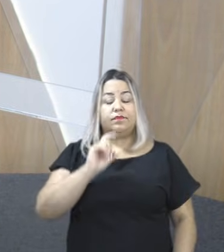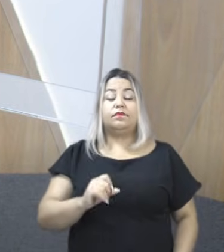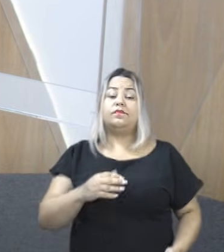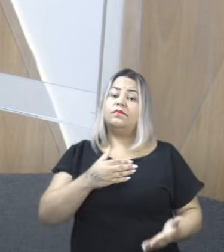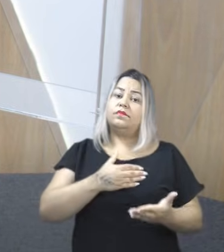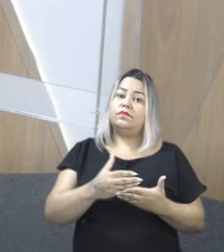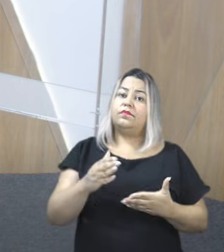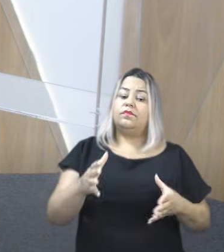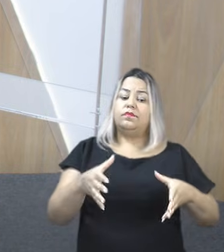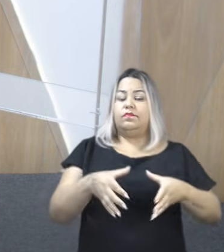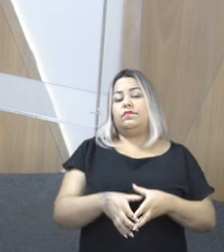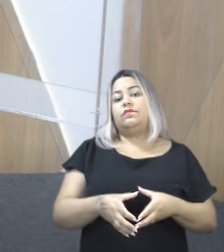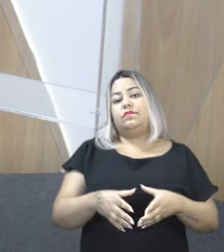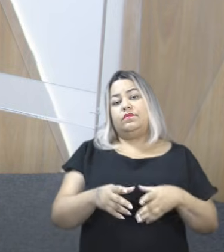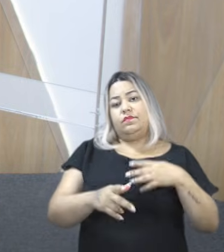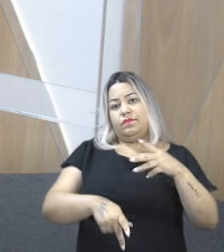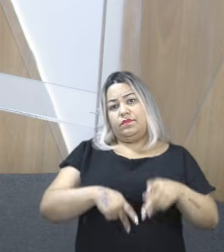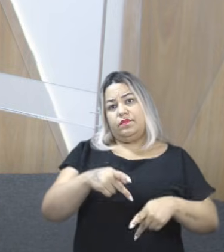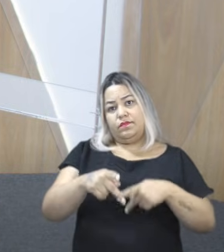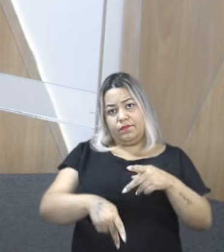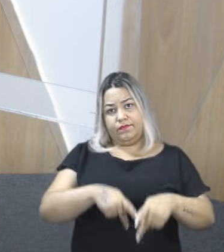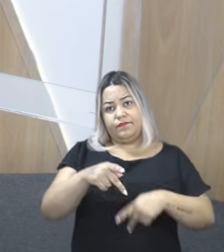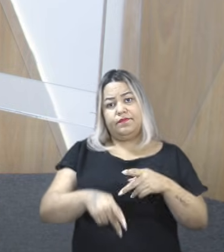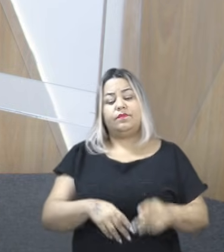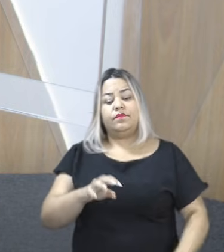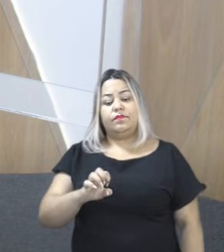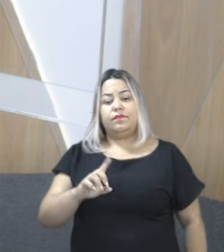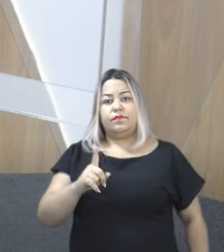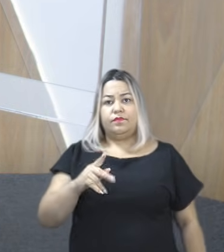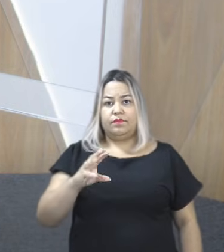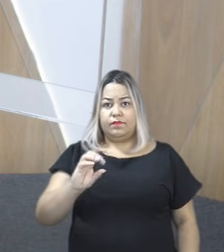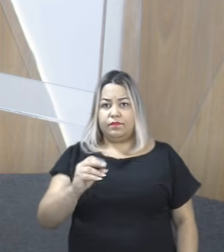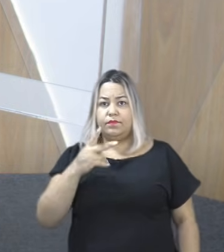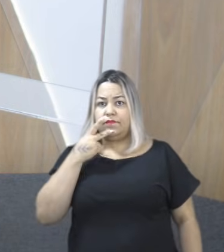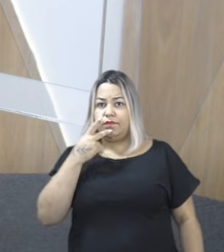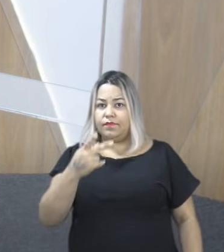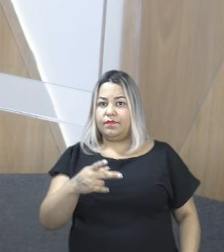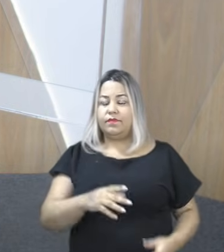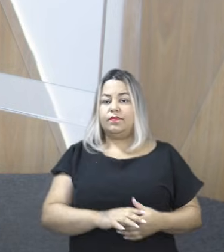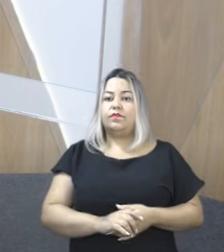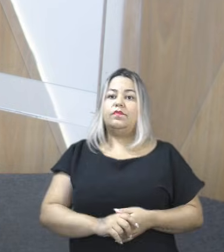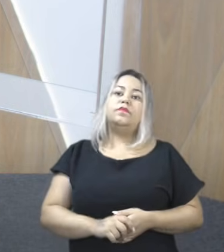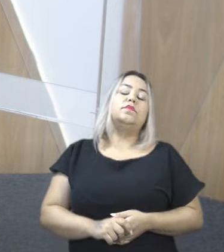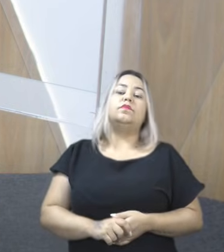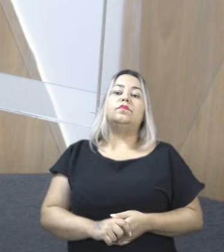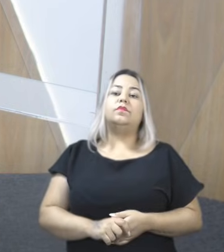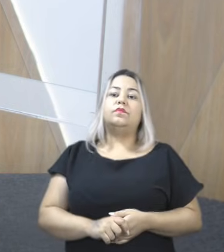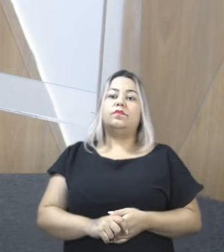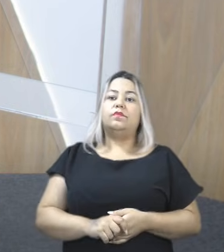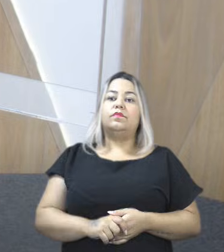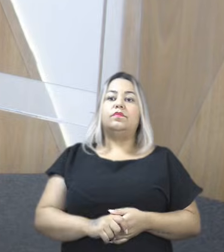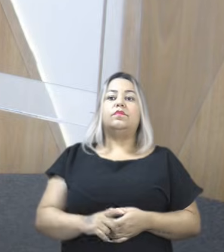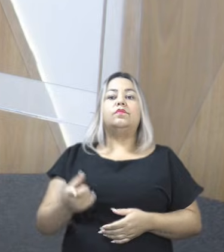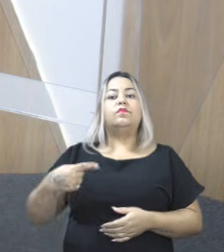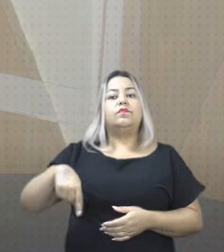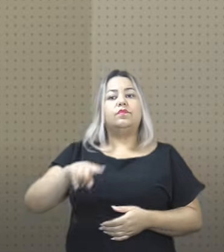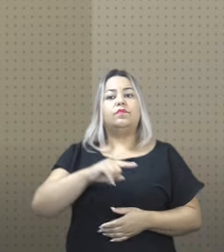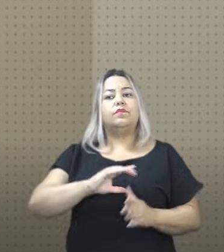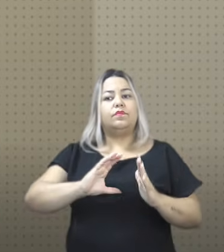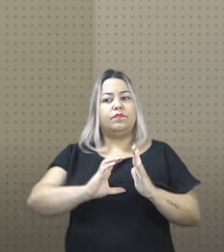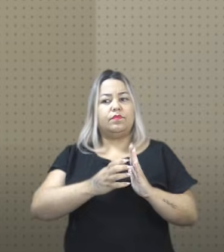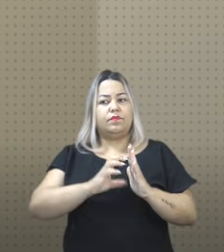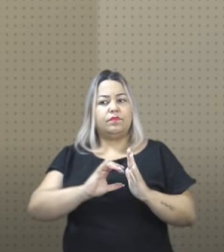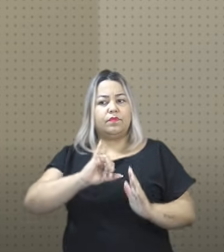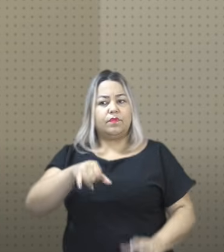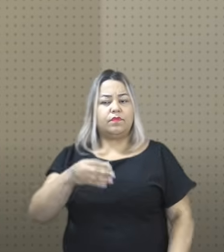a Cúpula dos Povos, Edinho também falou. Vamos acompanhar. Nós, do Partido dos Trabalhadores, aproveitando